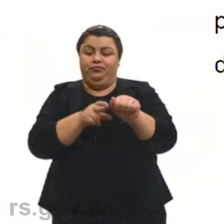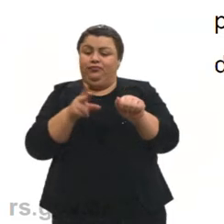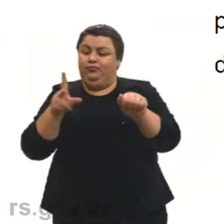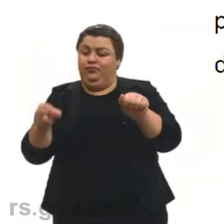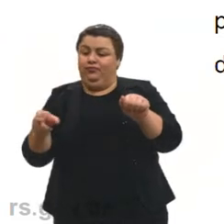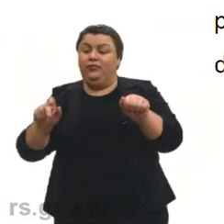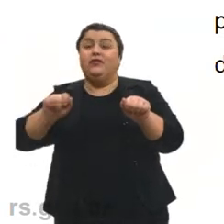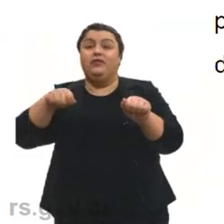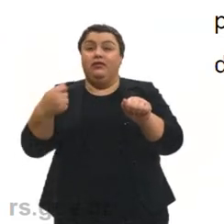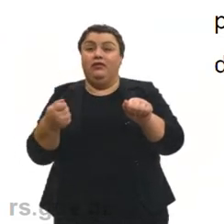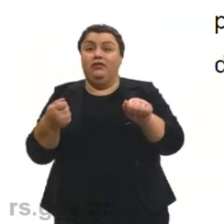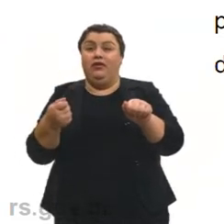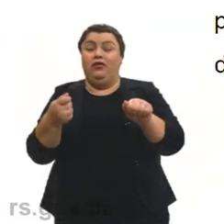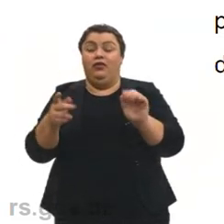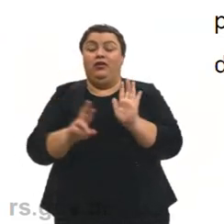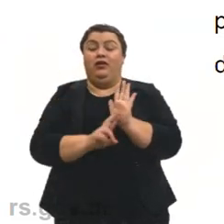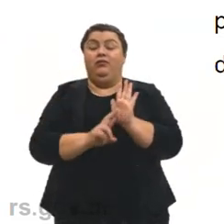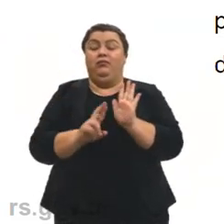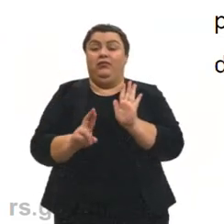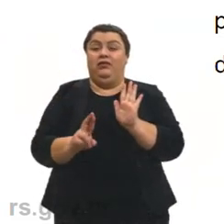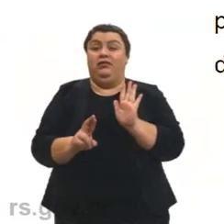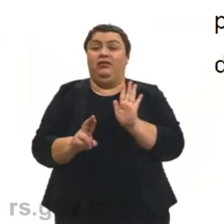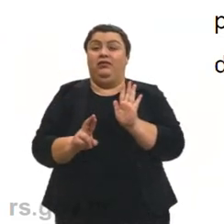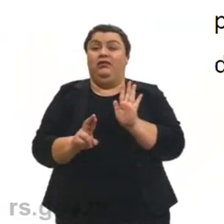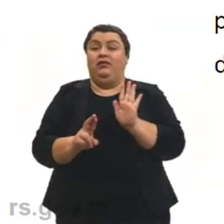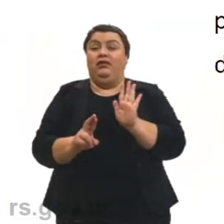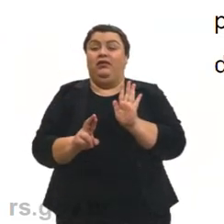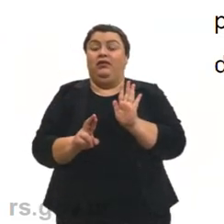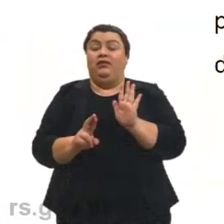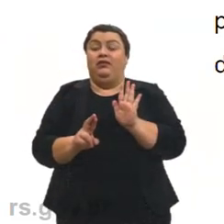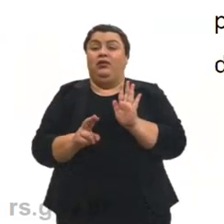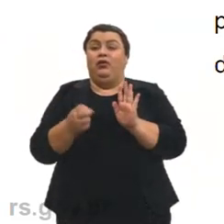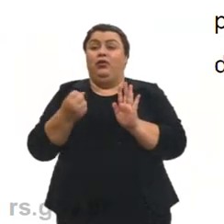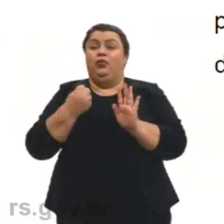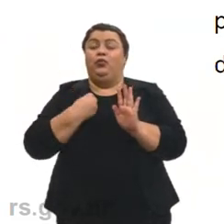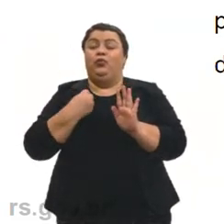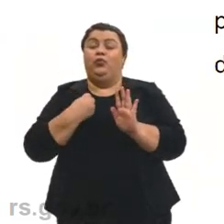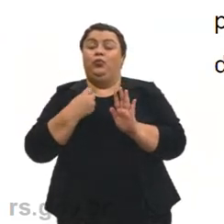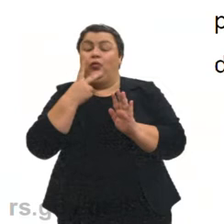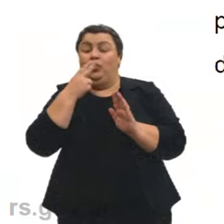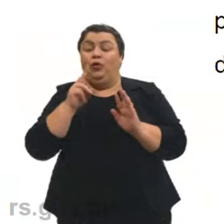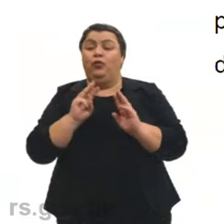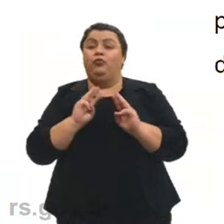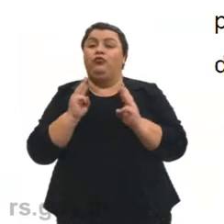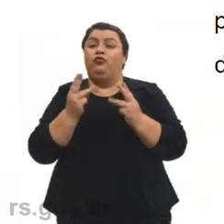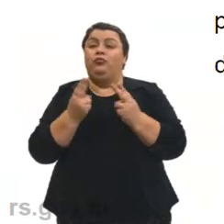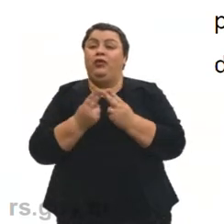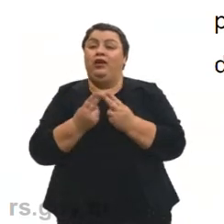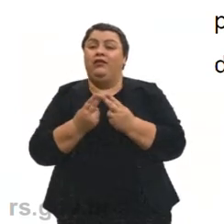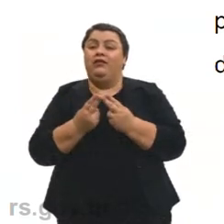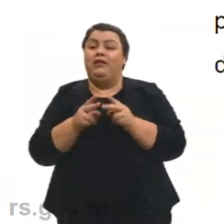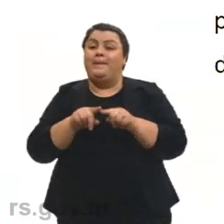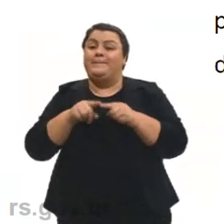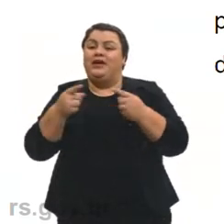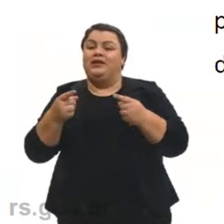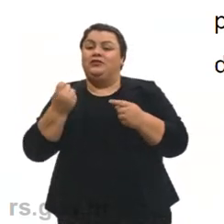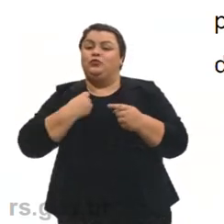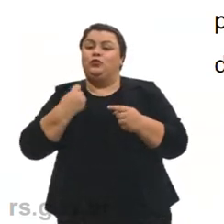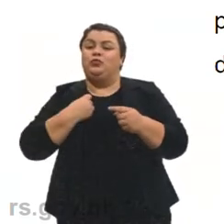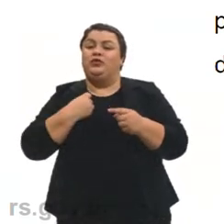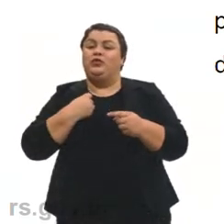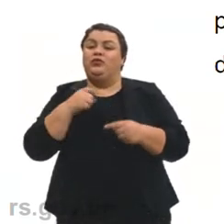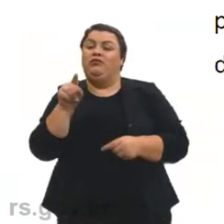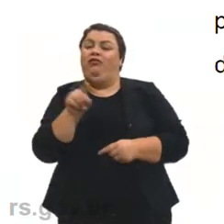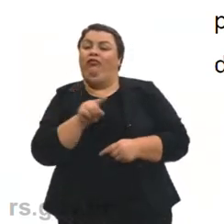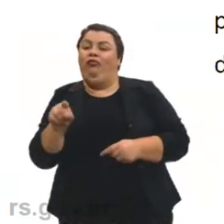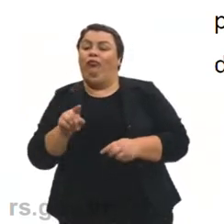átomos né que apresentam o mesmo número mesmo mesmo número de massa porém números atômicos diferente porque ele